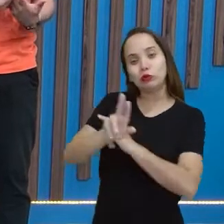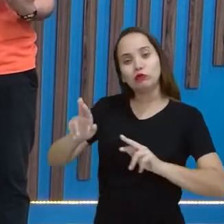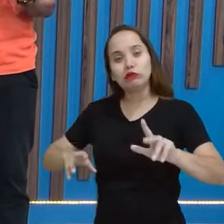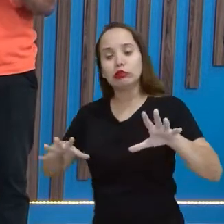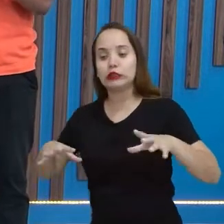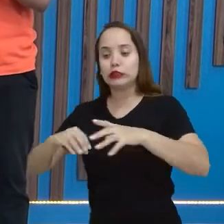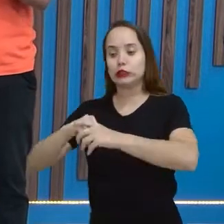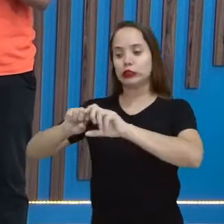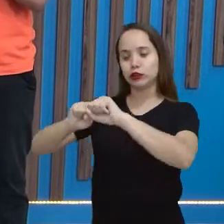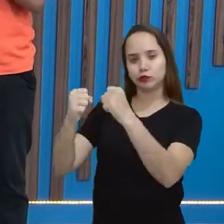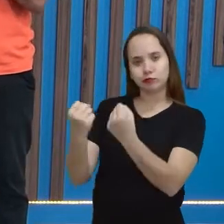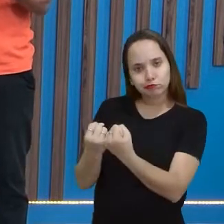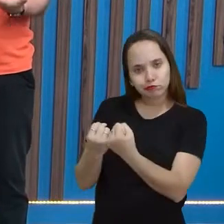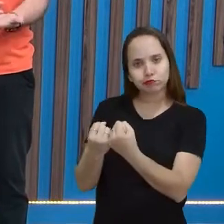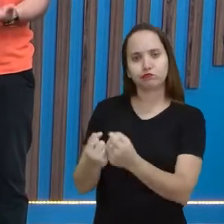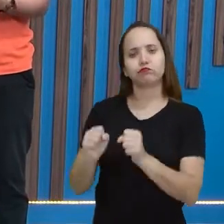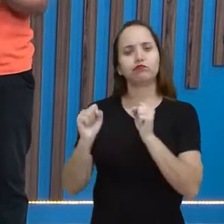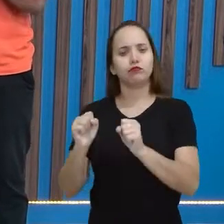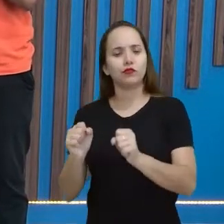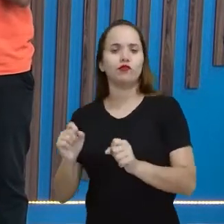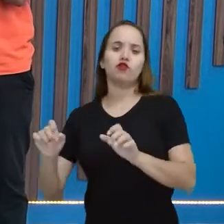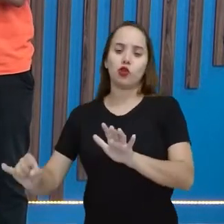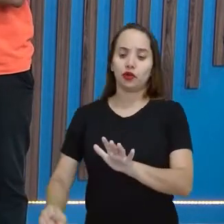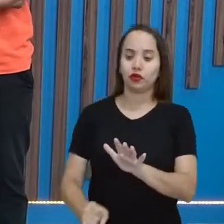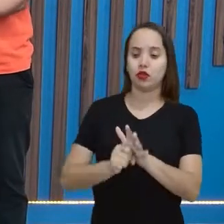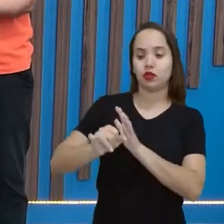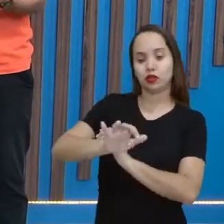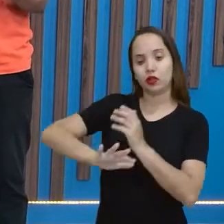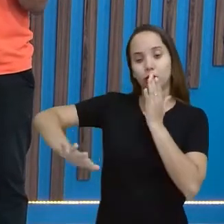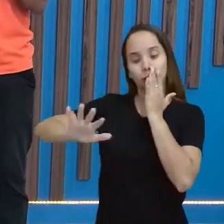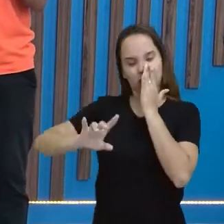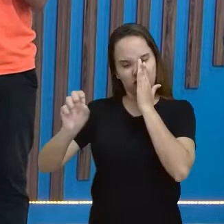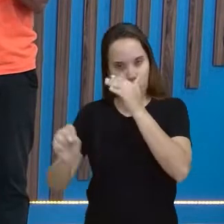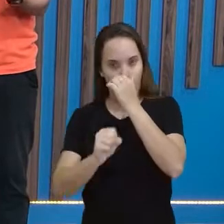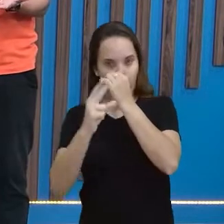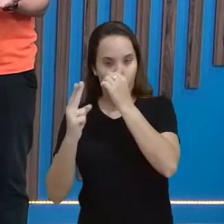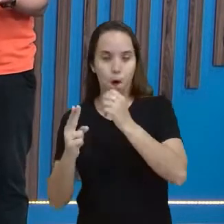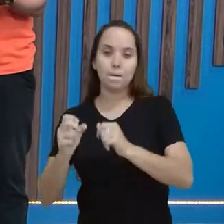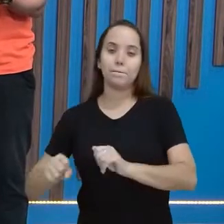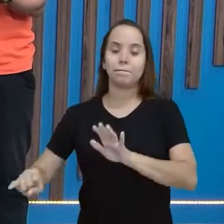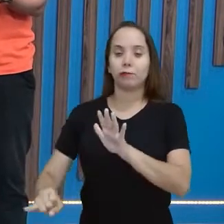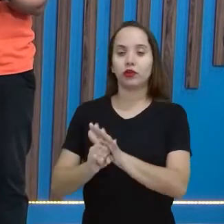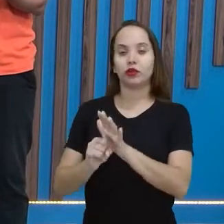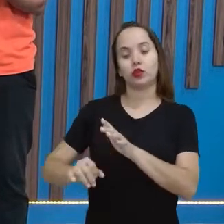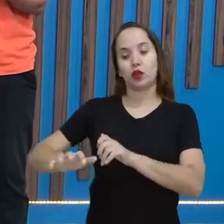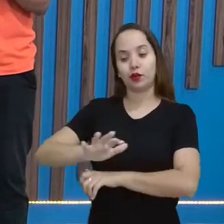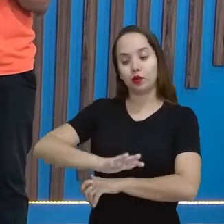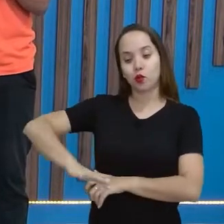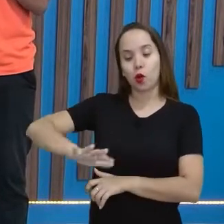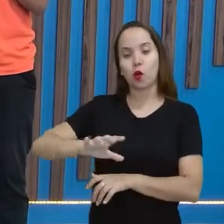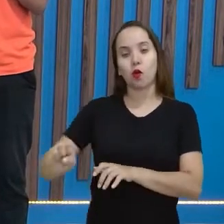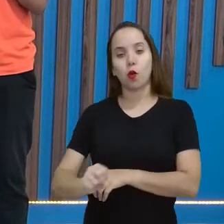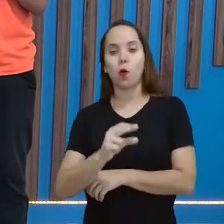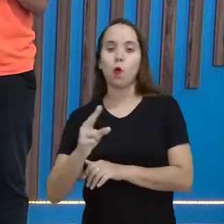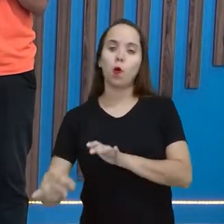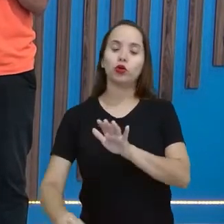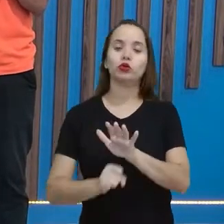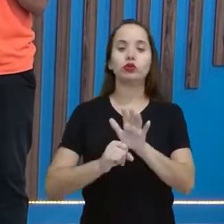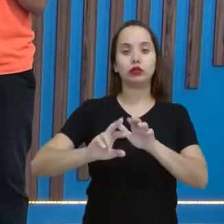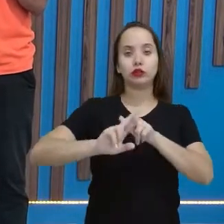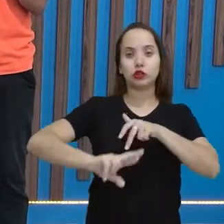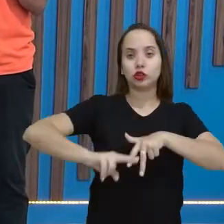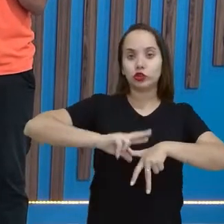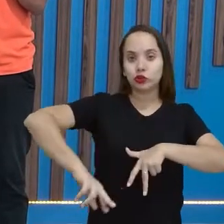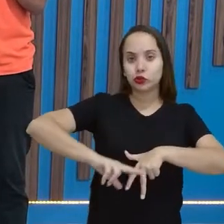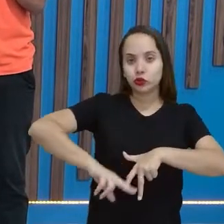sociedade, né? Seja identidade regional, seja identidade de bairro, seja identidade de gênero também. Né? Então, a gente tem